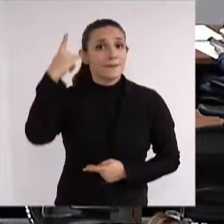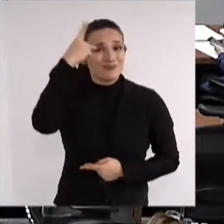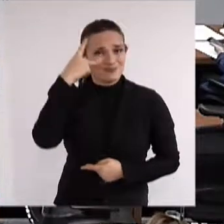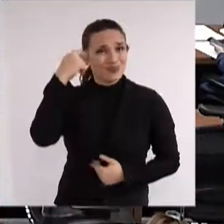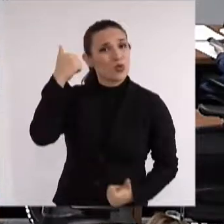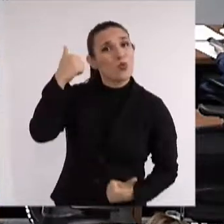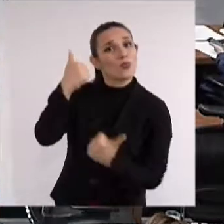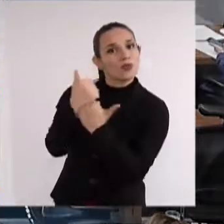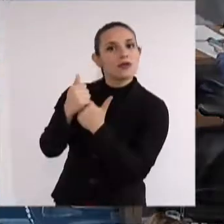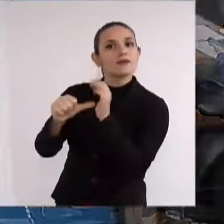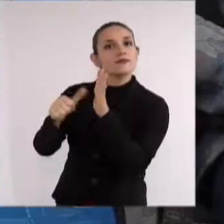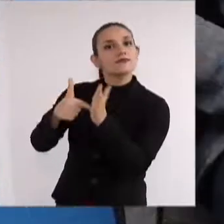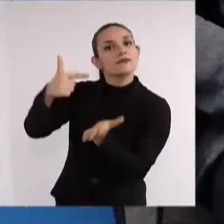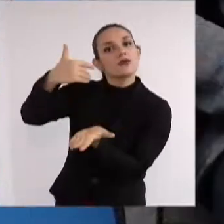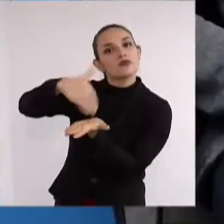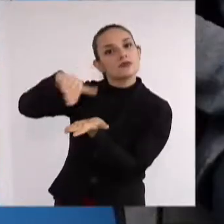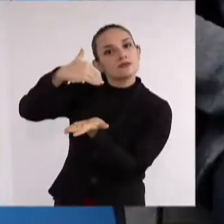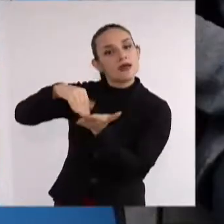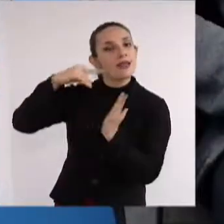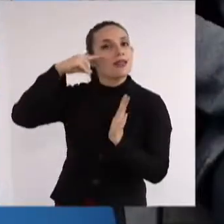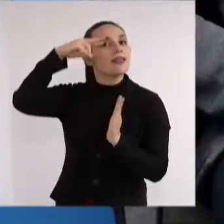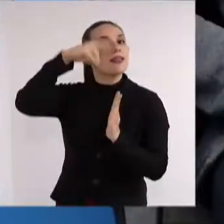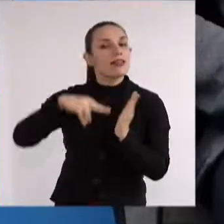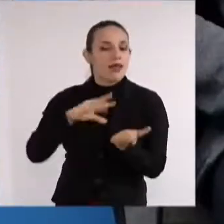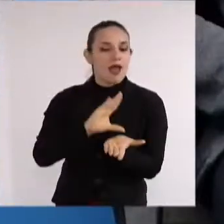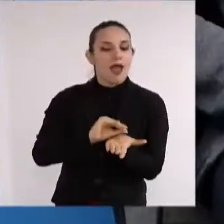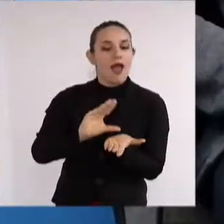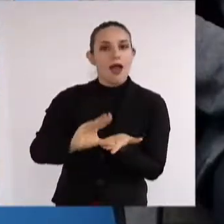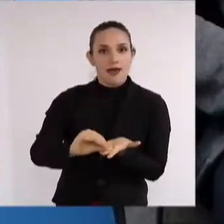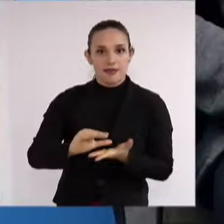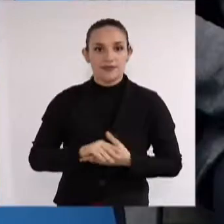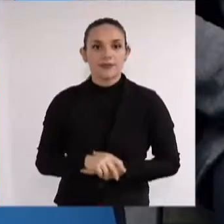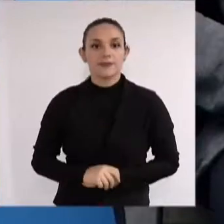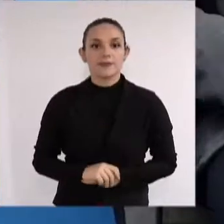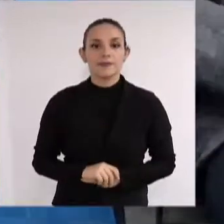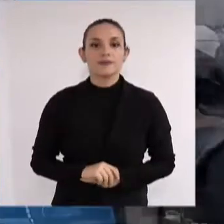a segunda secretaria e fazer a leitura da ata.